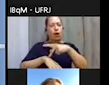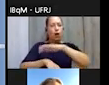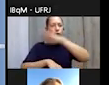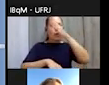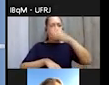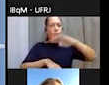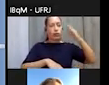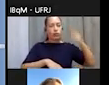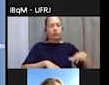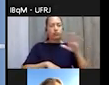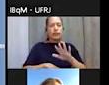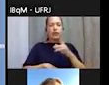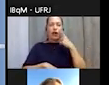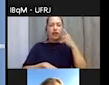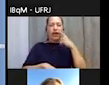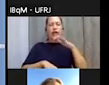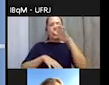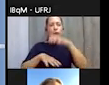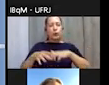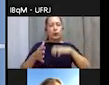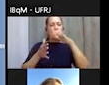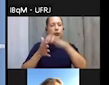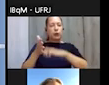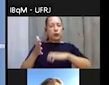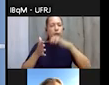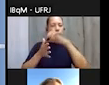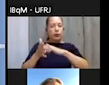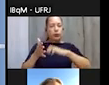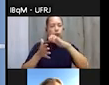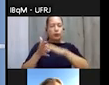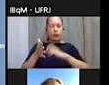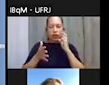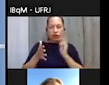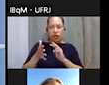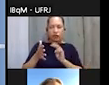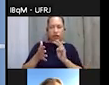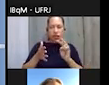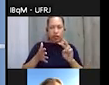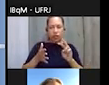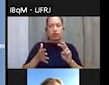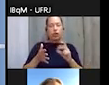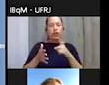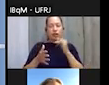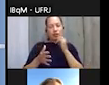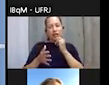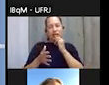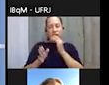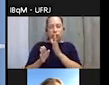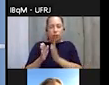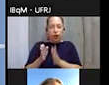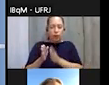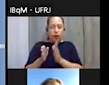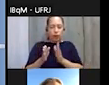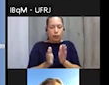sendo serradas, os sucessivos planos de acamamento, aparecem fósseis como esse, pouco incompleto. Aqui do